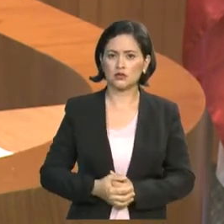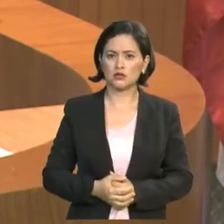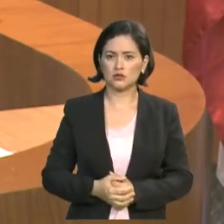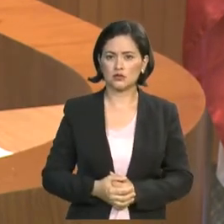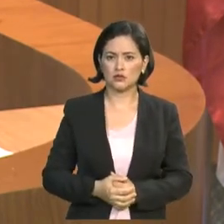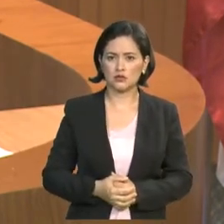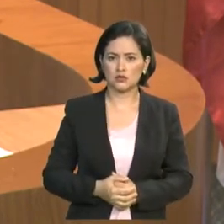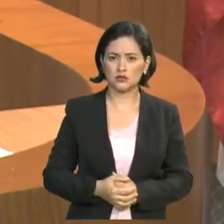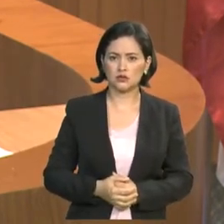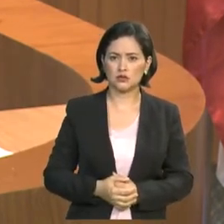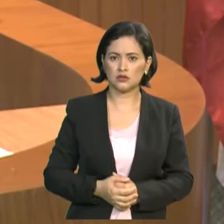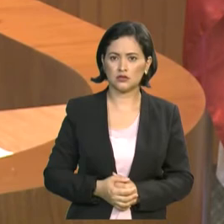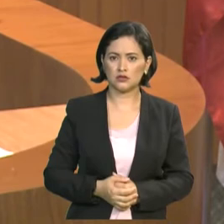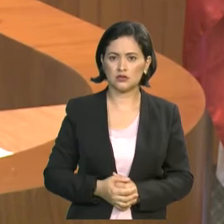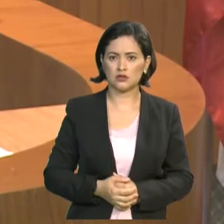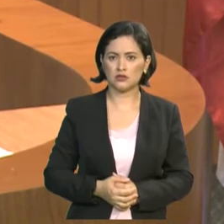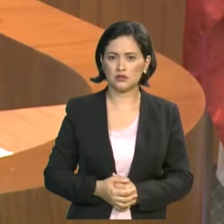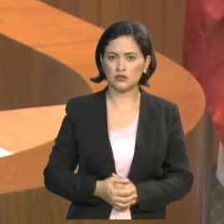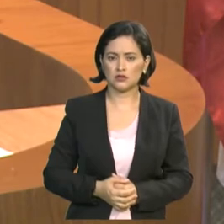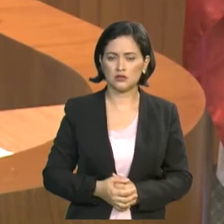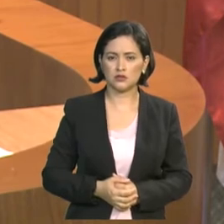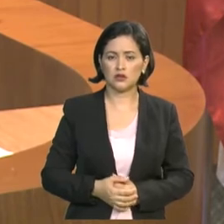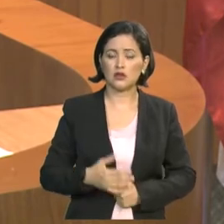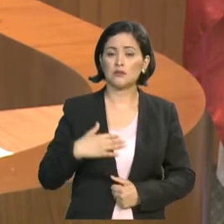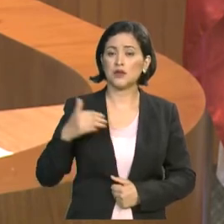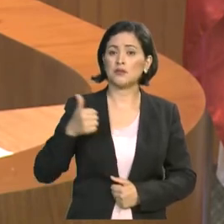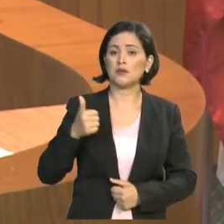É a primeira denúncia sobre os respiradores.